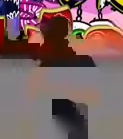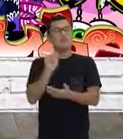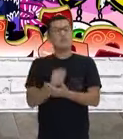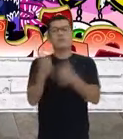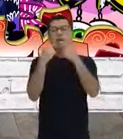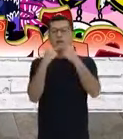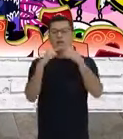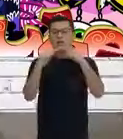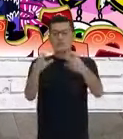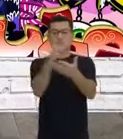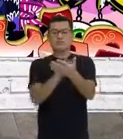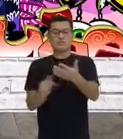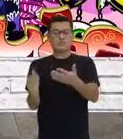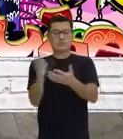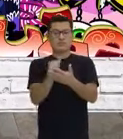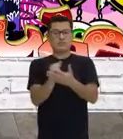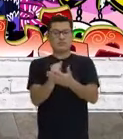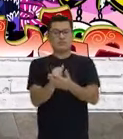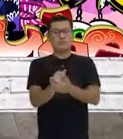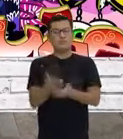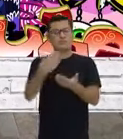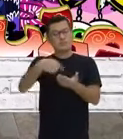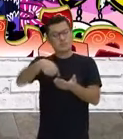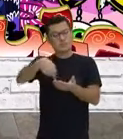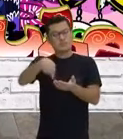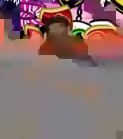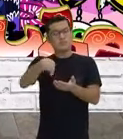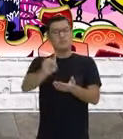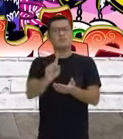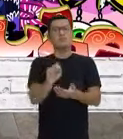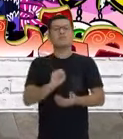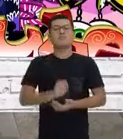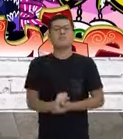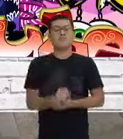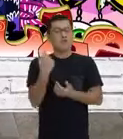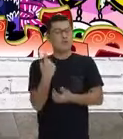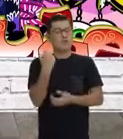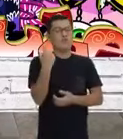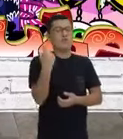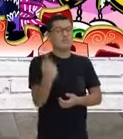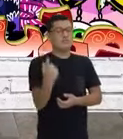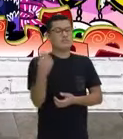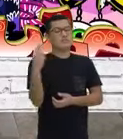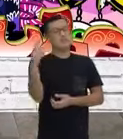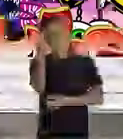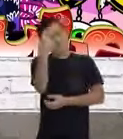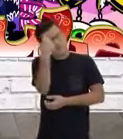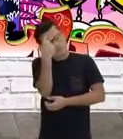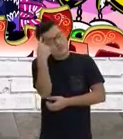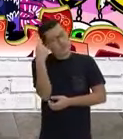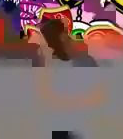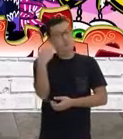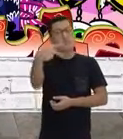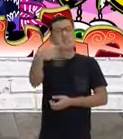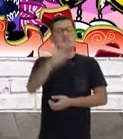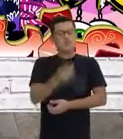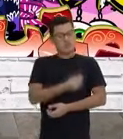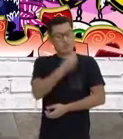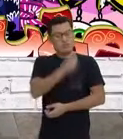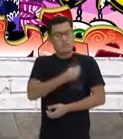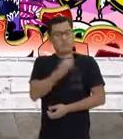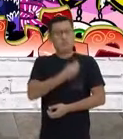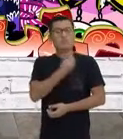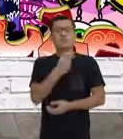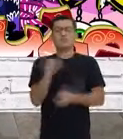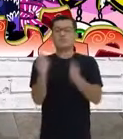as linguagens artísticas a partir desse momento te convido a refletir a sua convivência